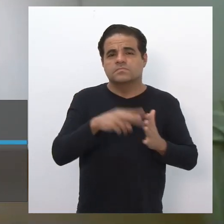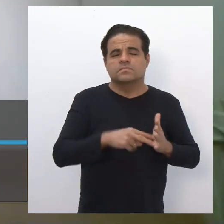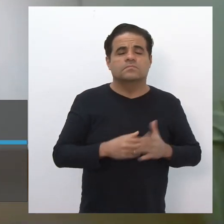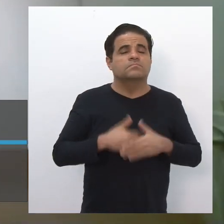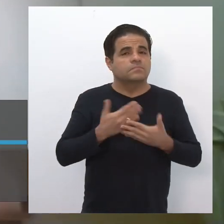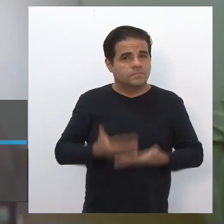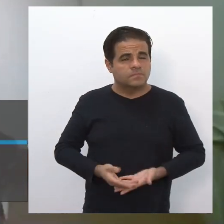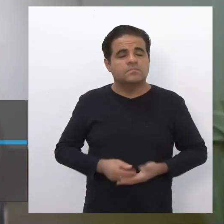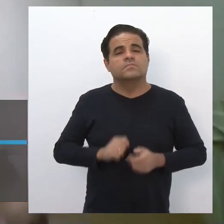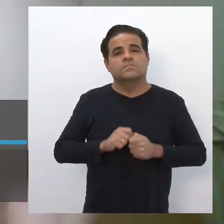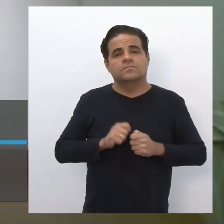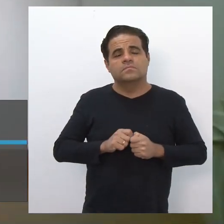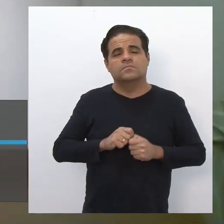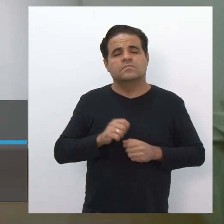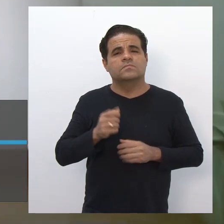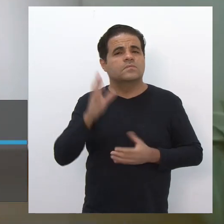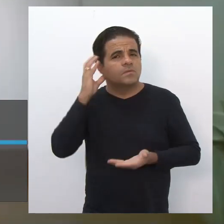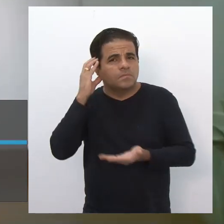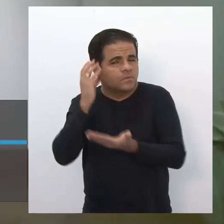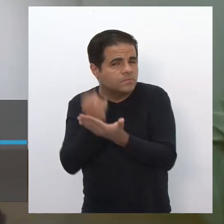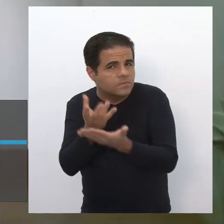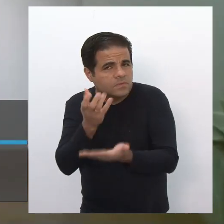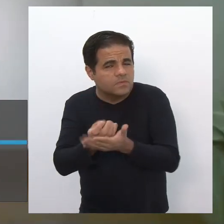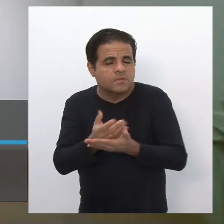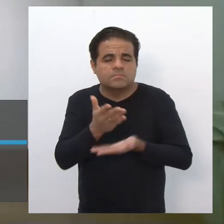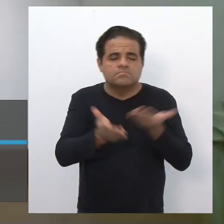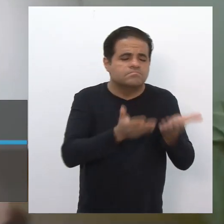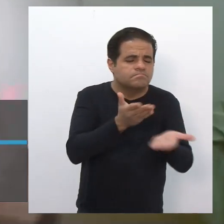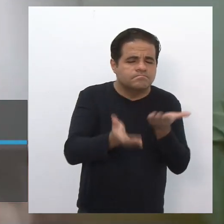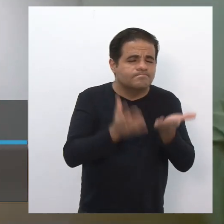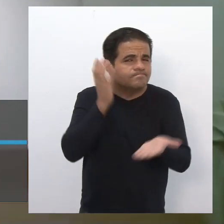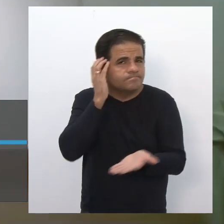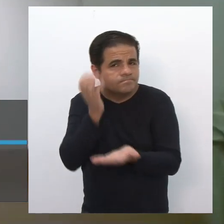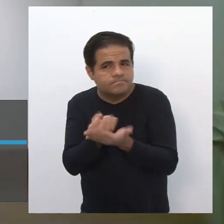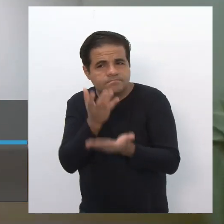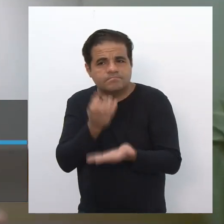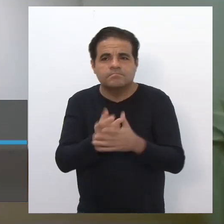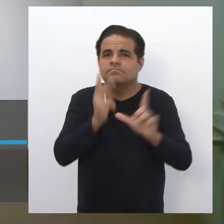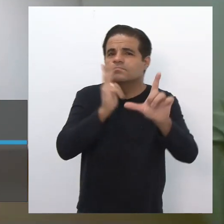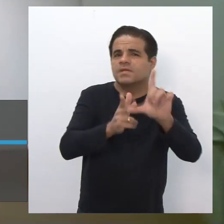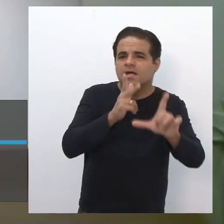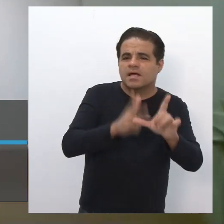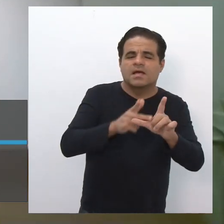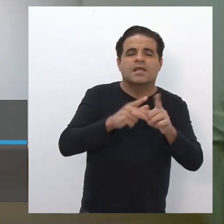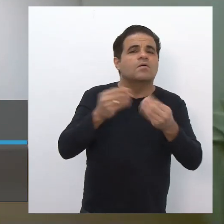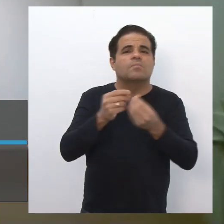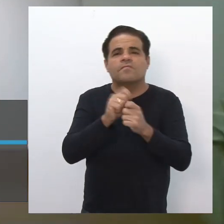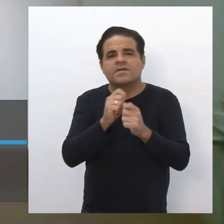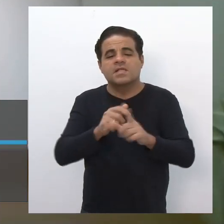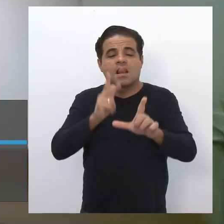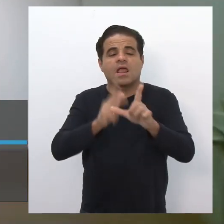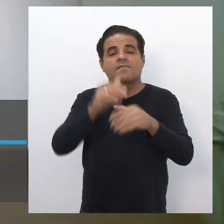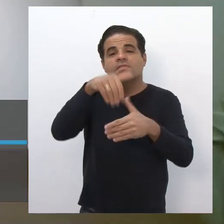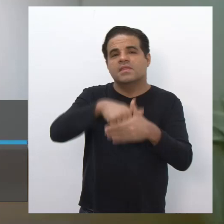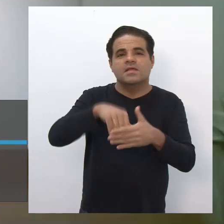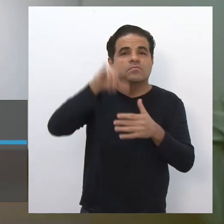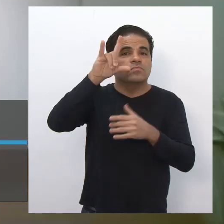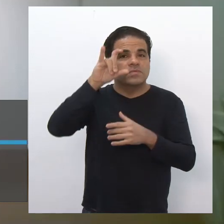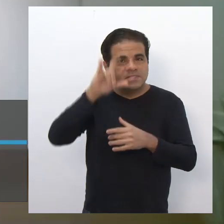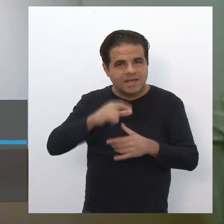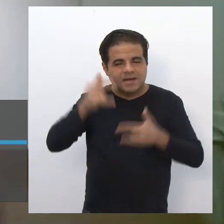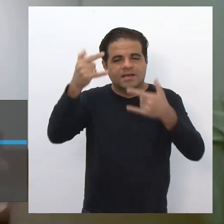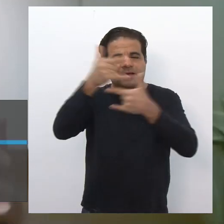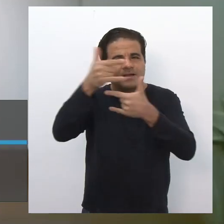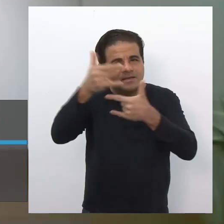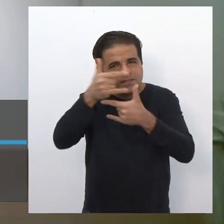também faz. Então, fui atrás de podcast, de como tratar um podcast, como fazer lives no Instagram. Então, a grande característica, eu acho que